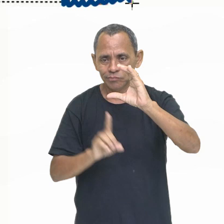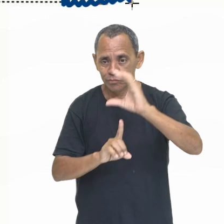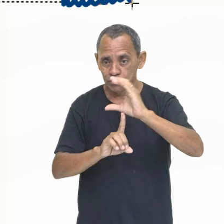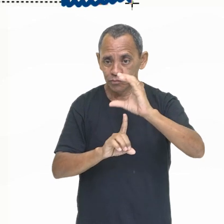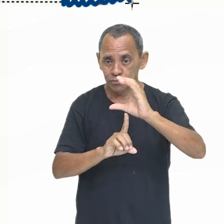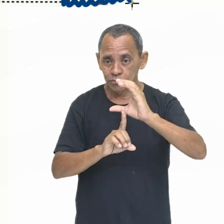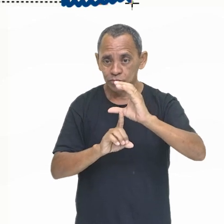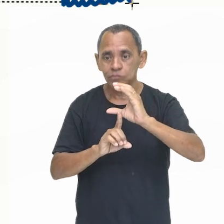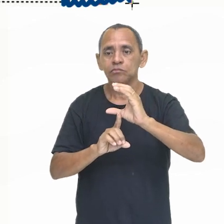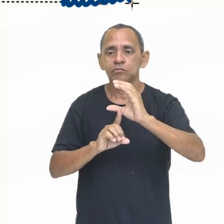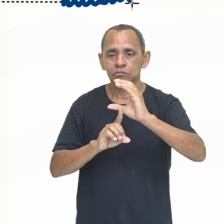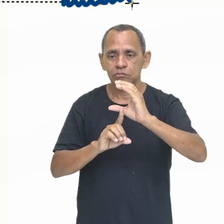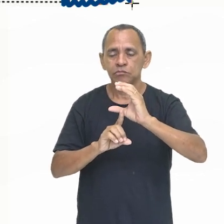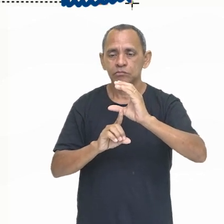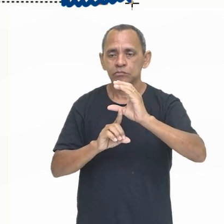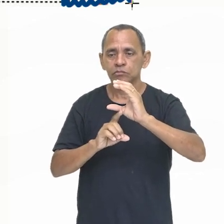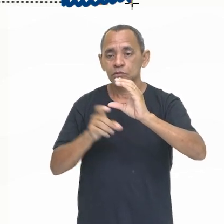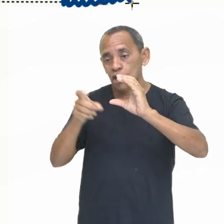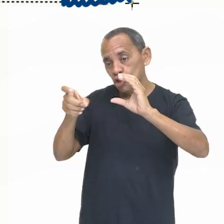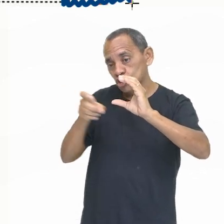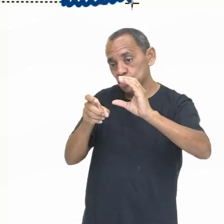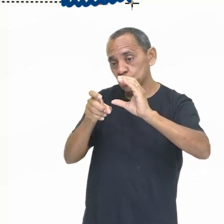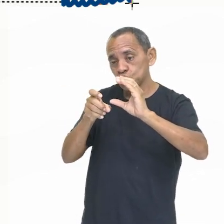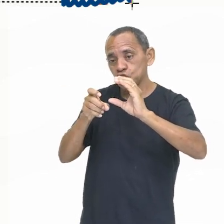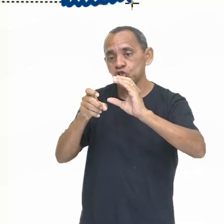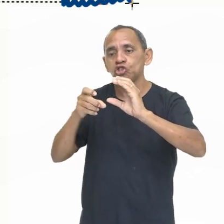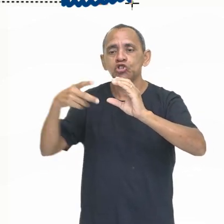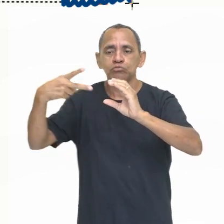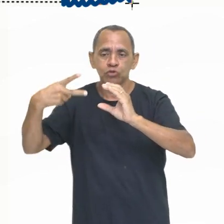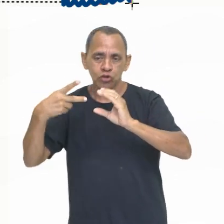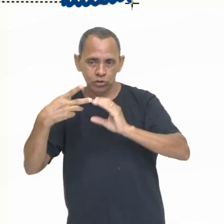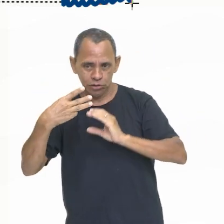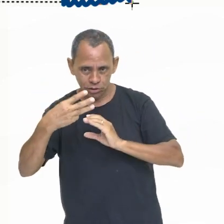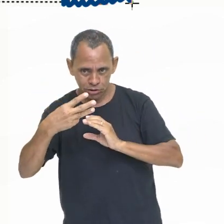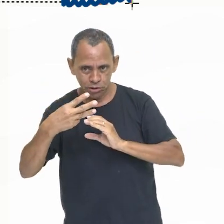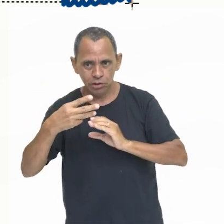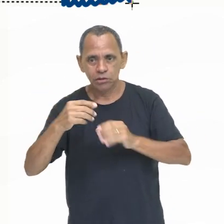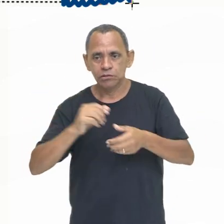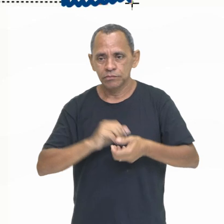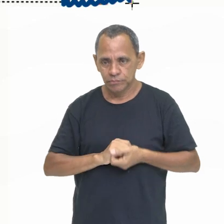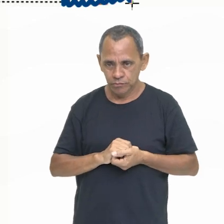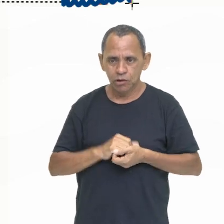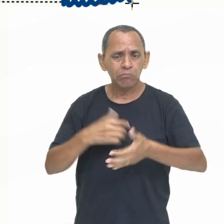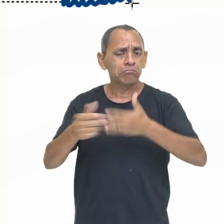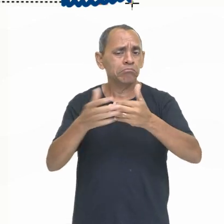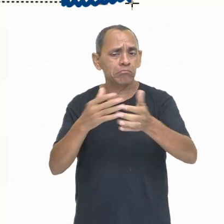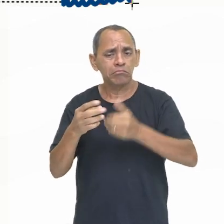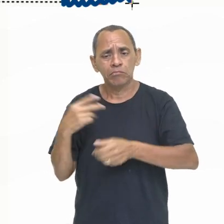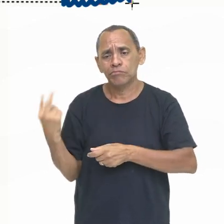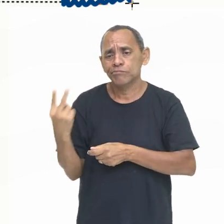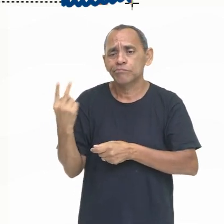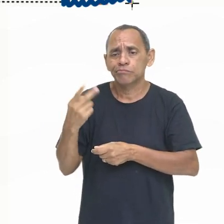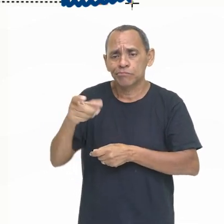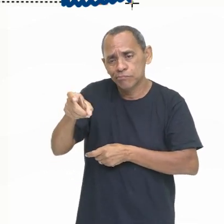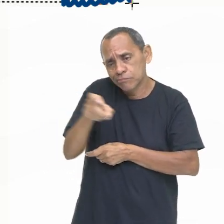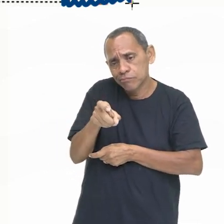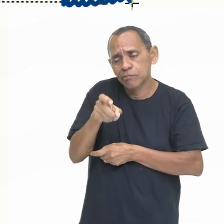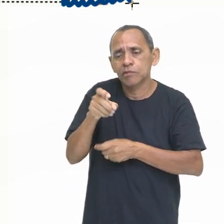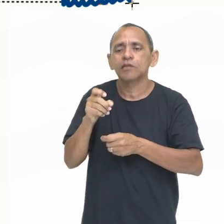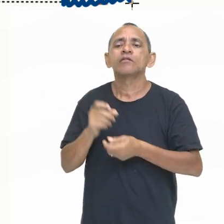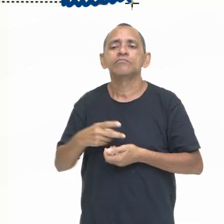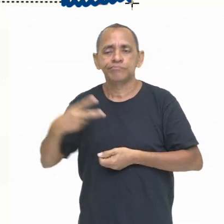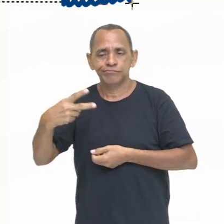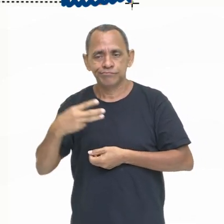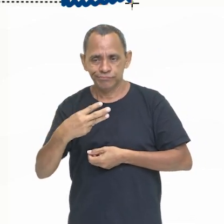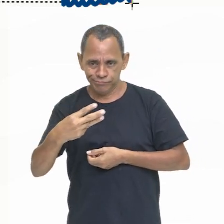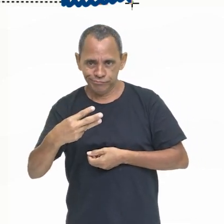né, igual para um domínio x maior que 3, certo? Qualquer valor de x maior do que 3, para esse nosso exemplo,